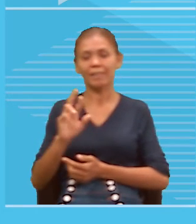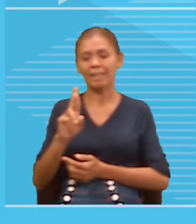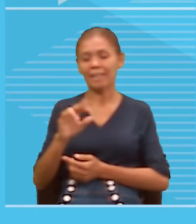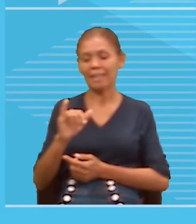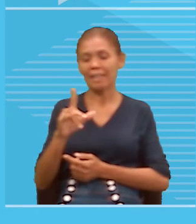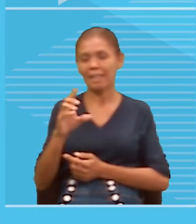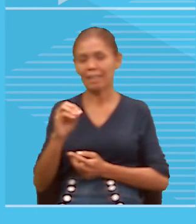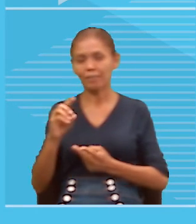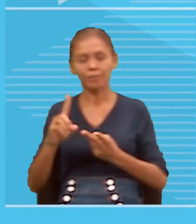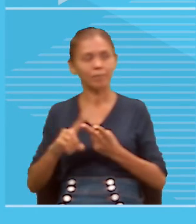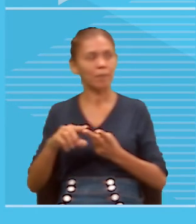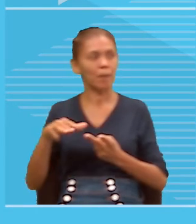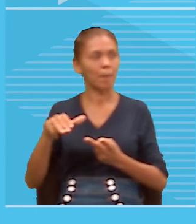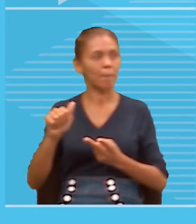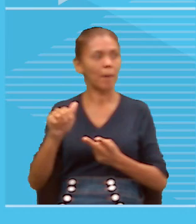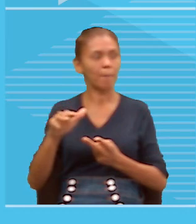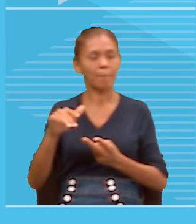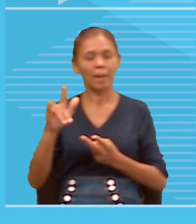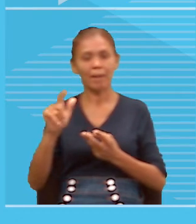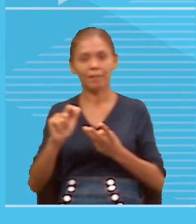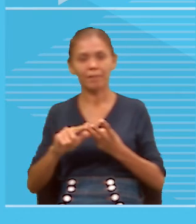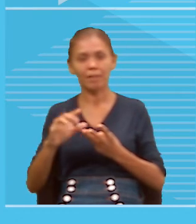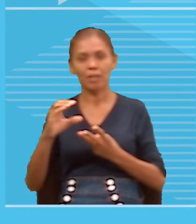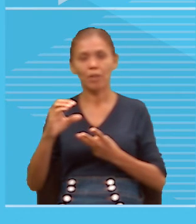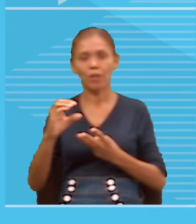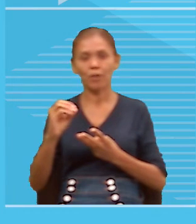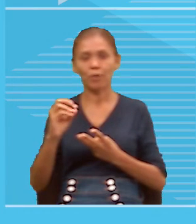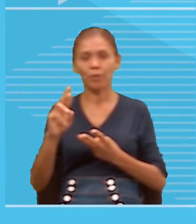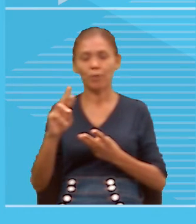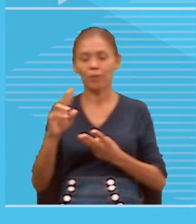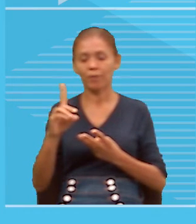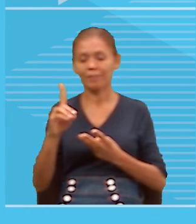cordata classe mamária